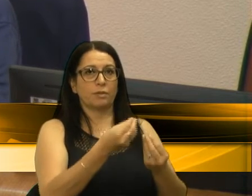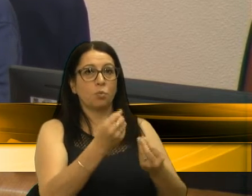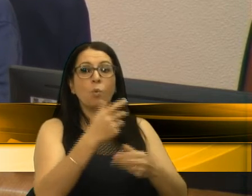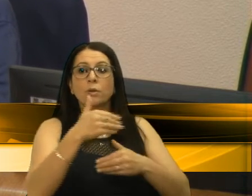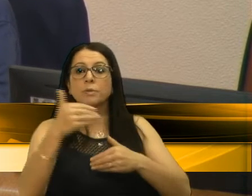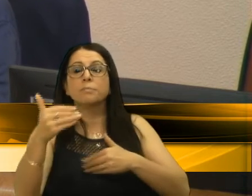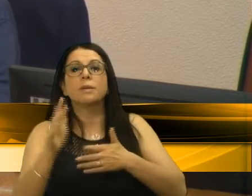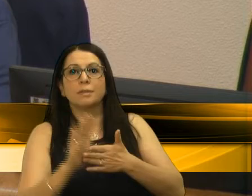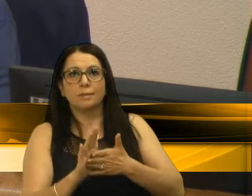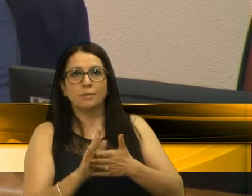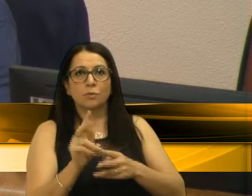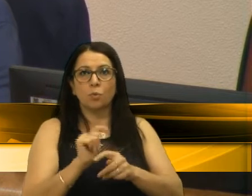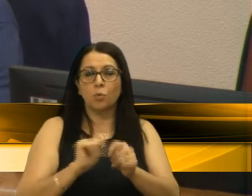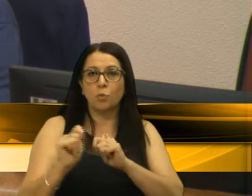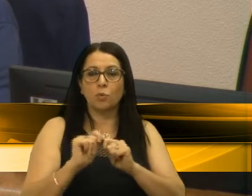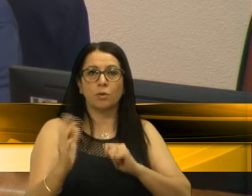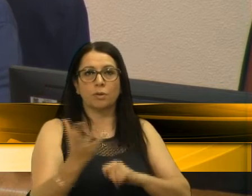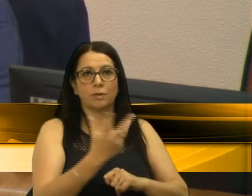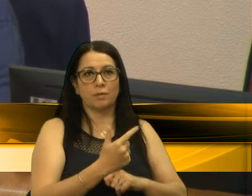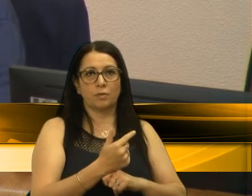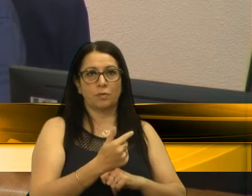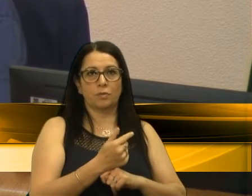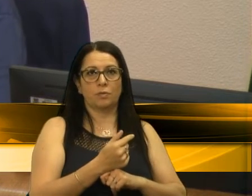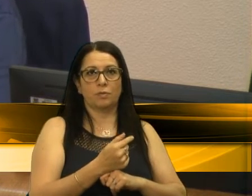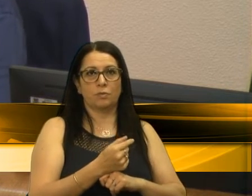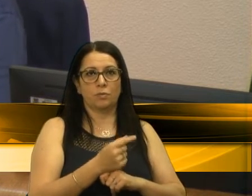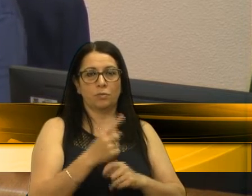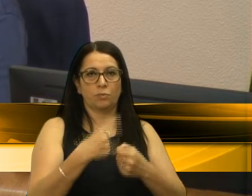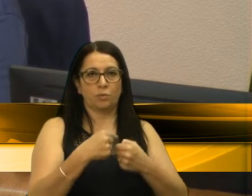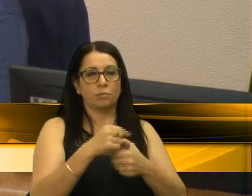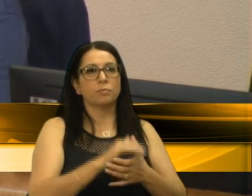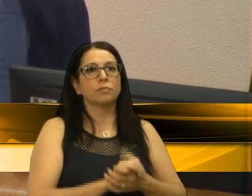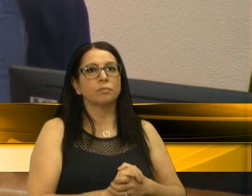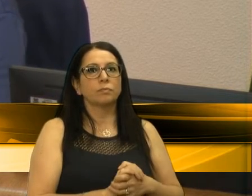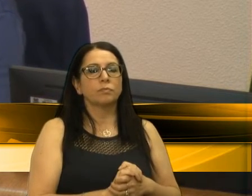passos, controlando então o trânsito em outros locais do município.